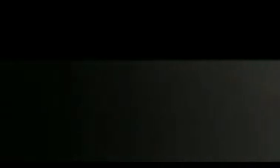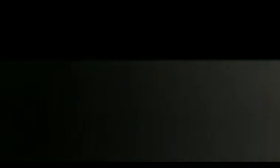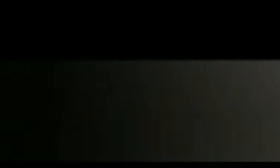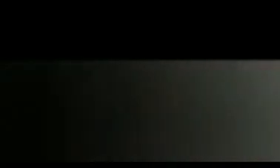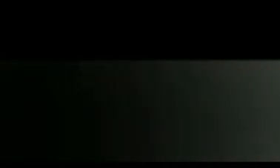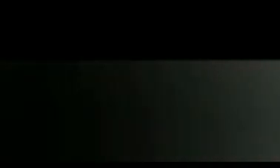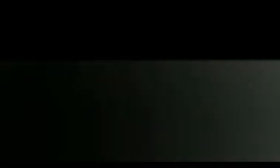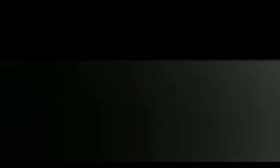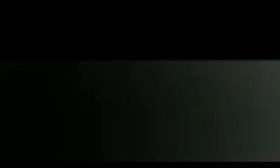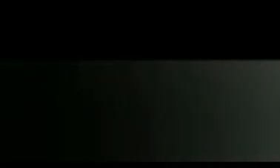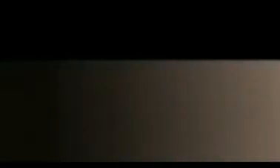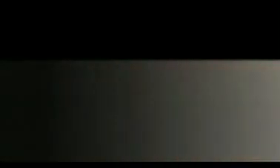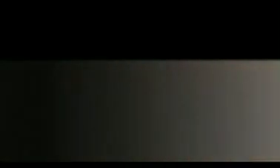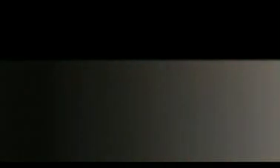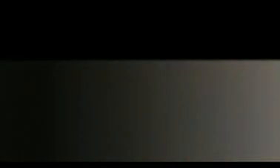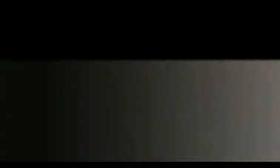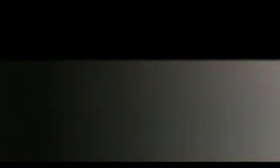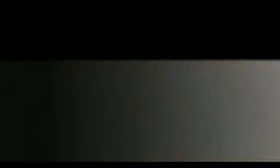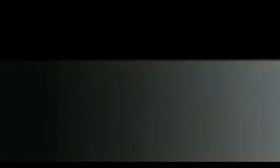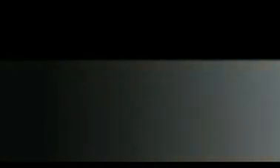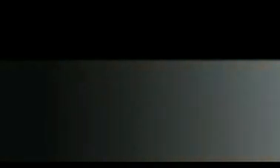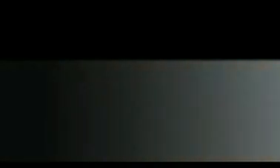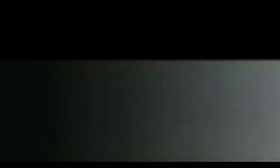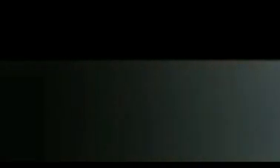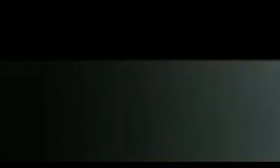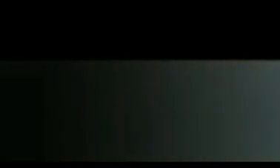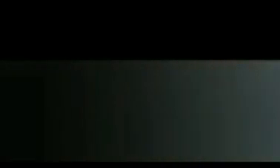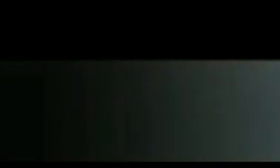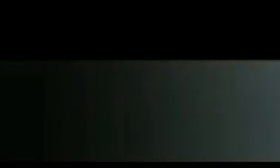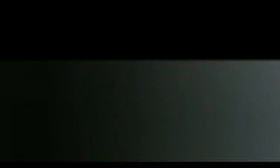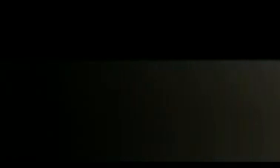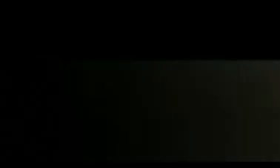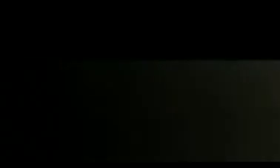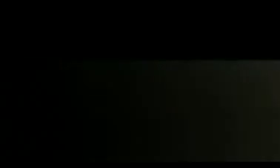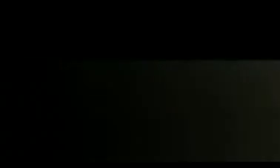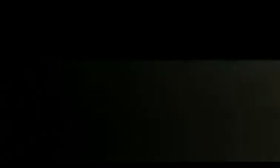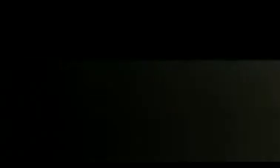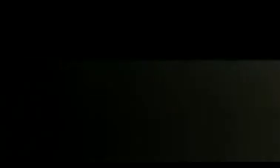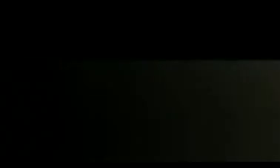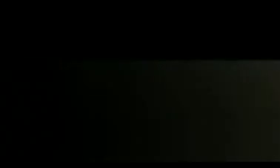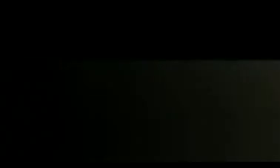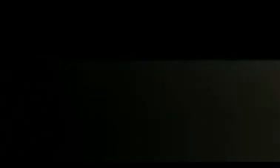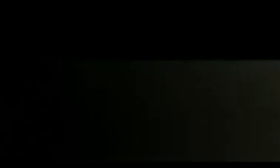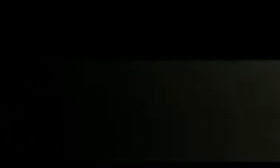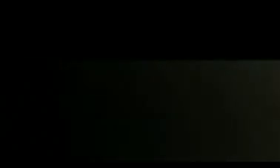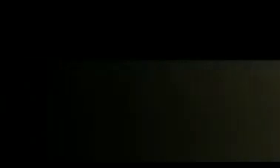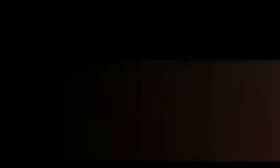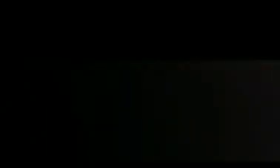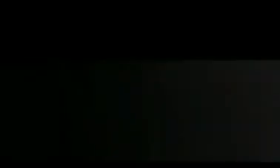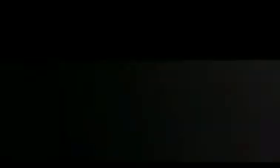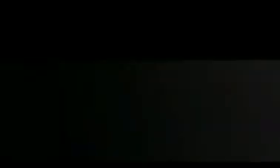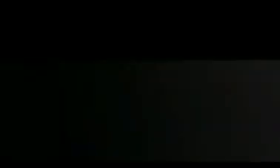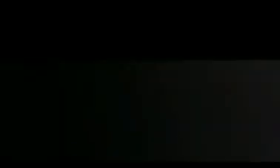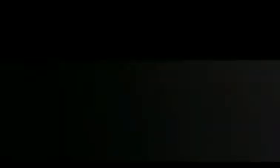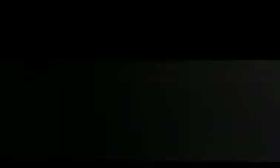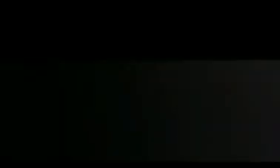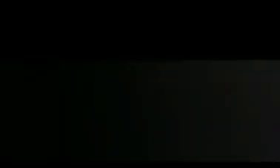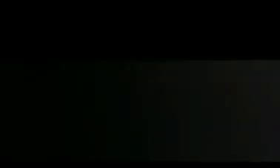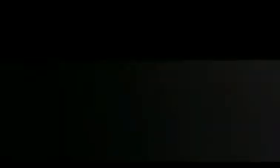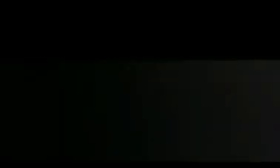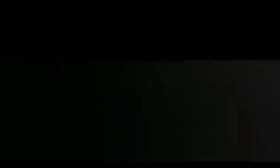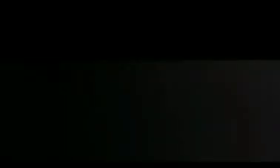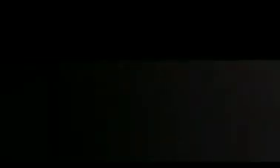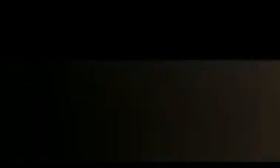382 escolas técnicas federais, 18 universidades, aumentou em mais de 400% o número de pobres, negros e